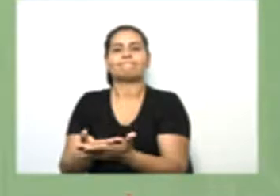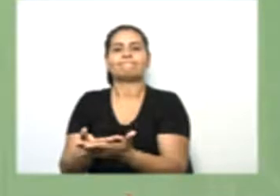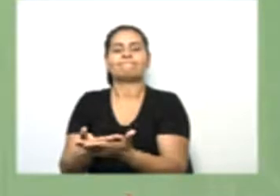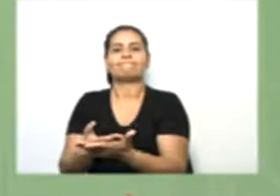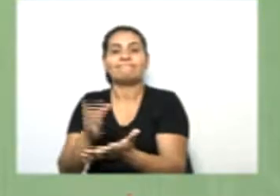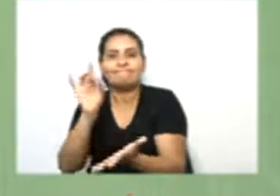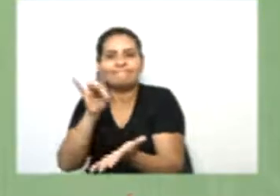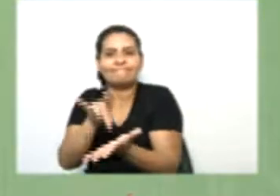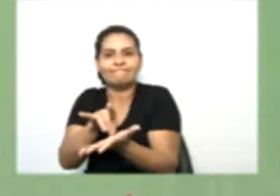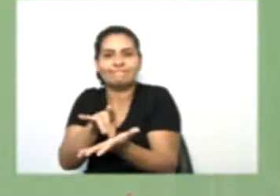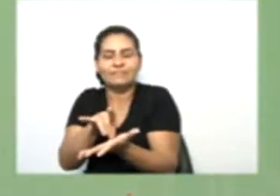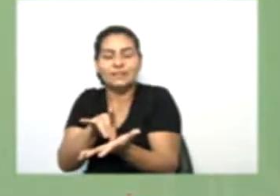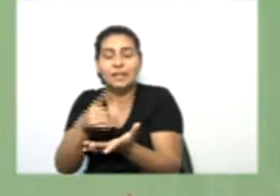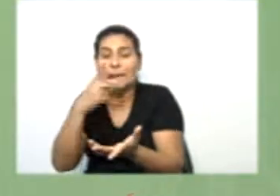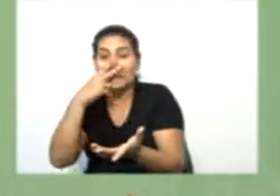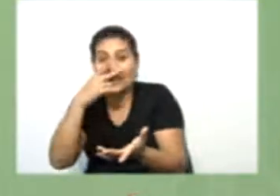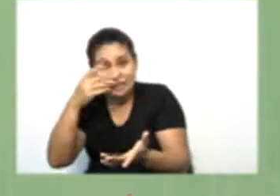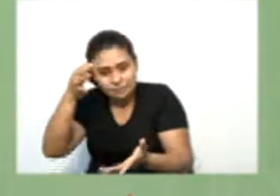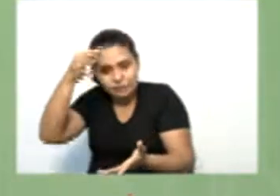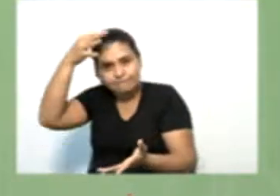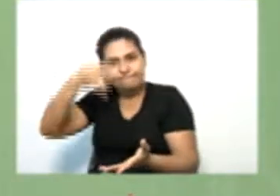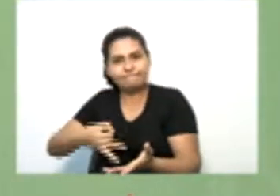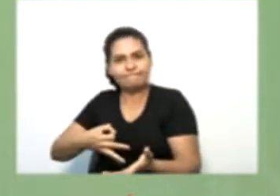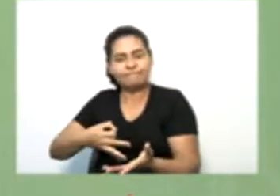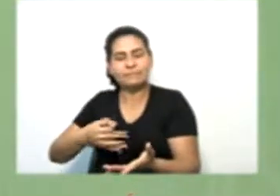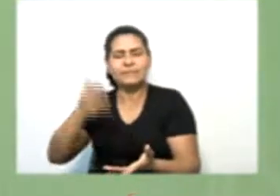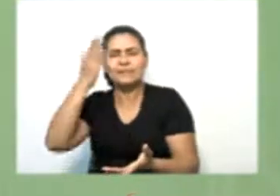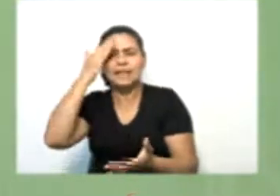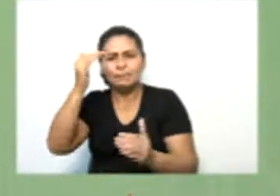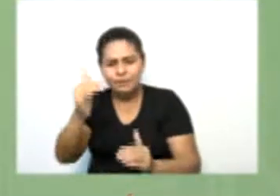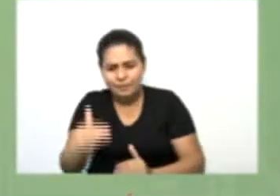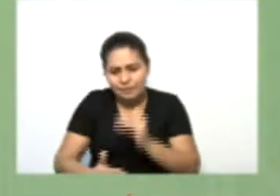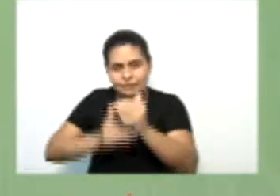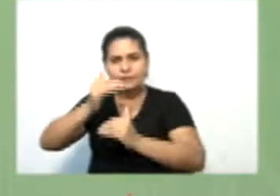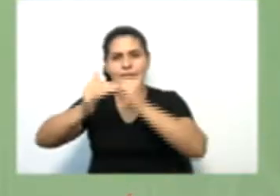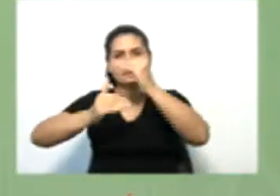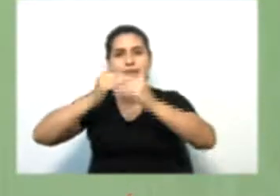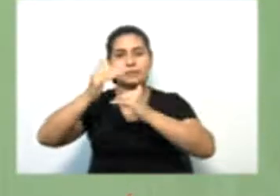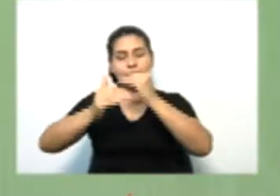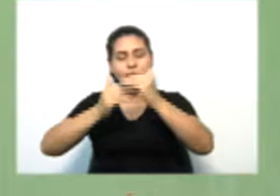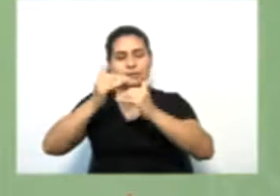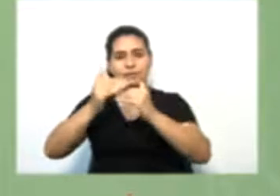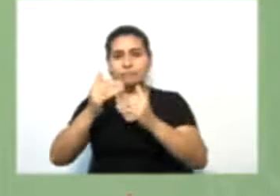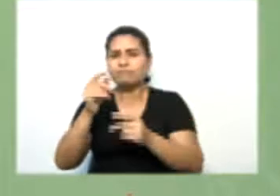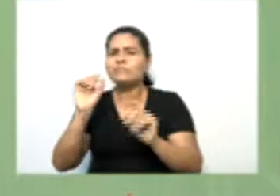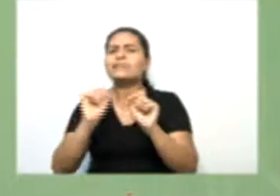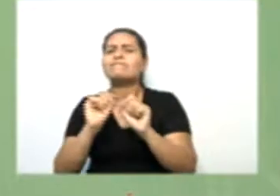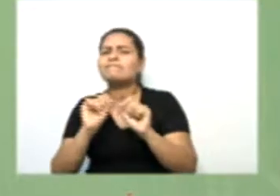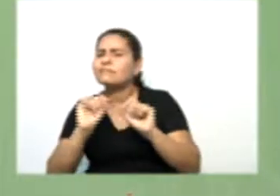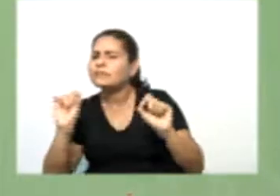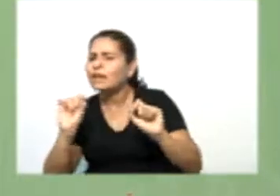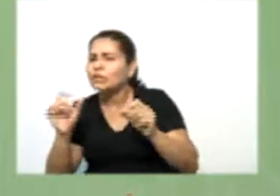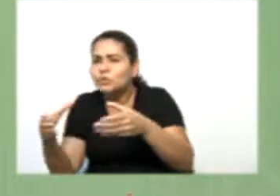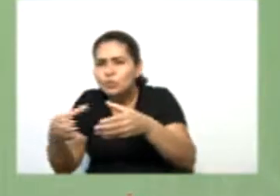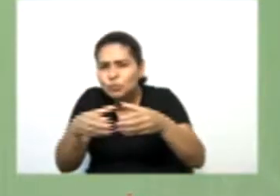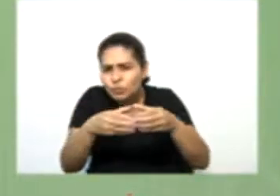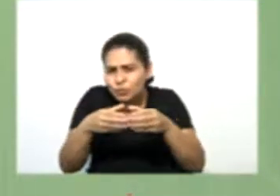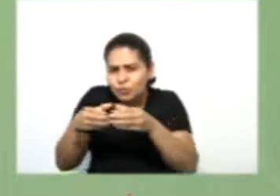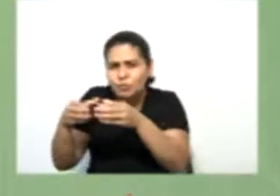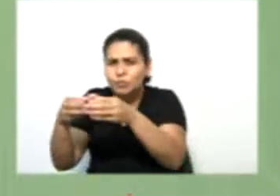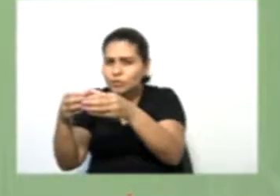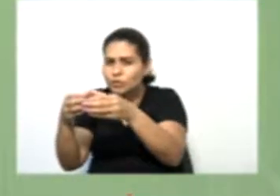pessoas e mostra a maturidade, gente, e o desenvolvimento de quem faz parte